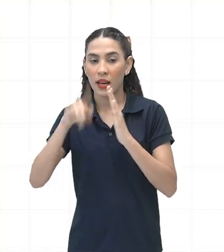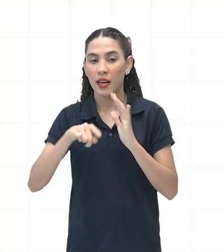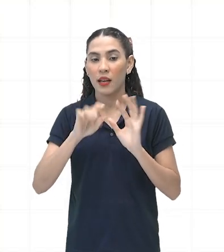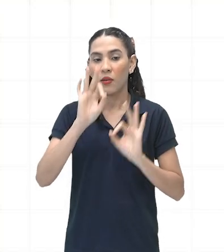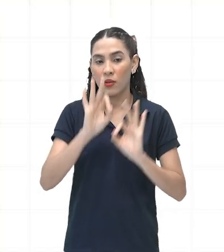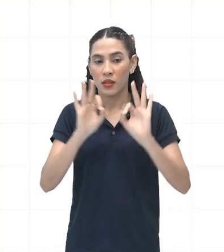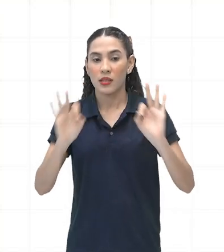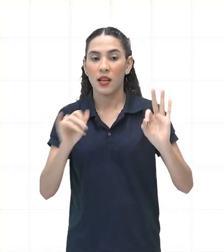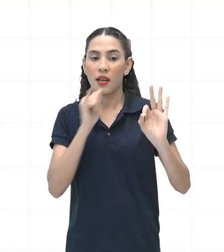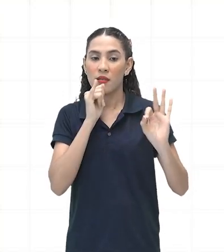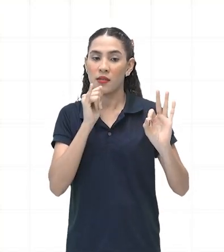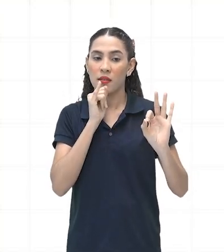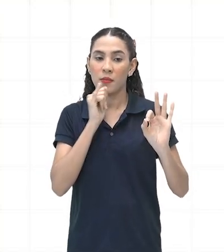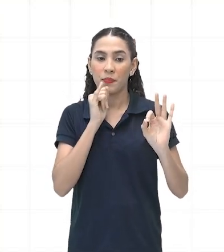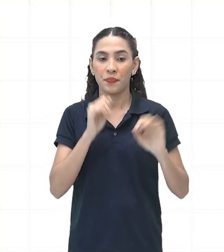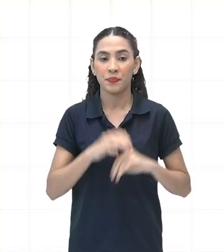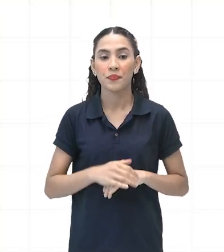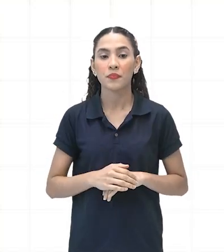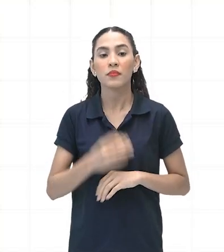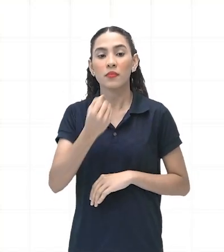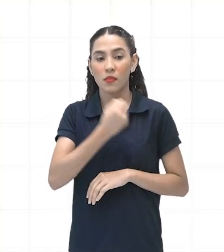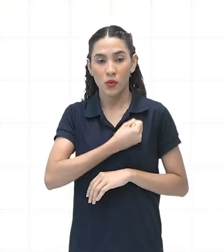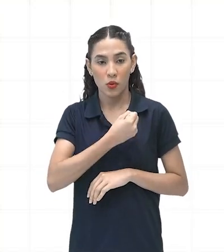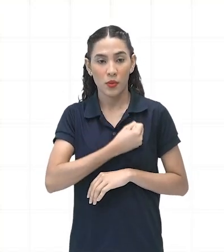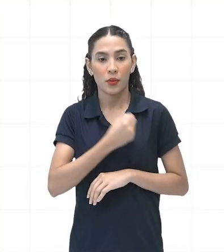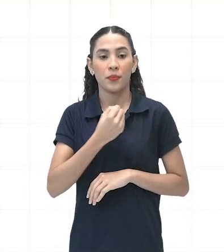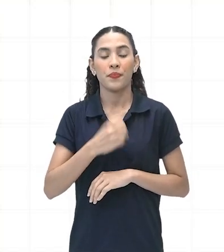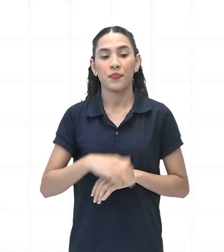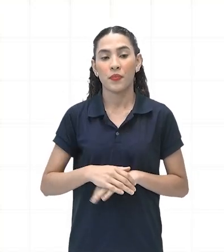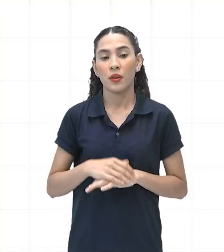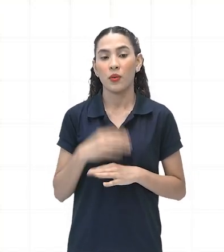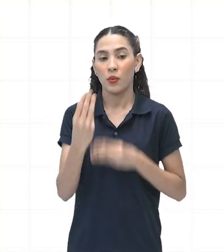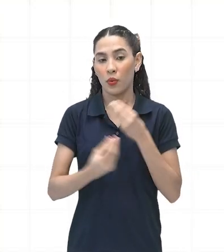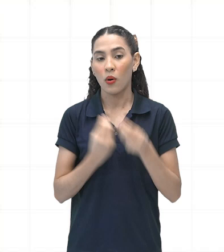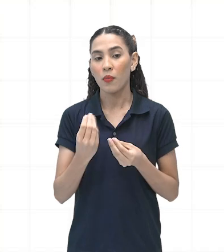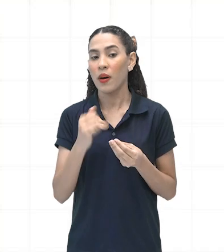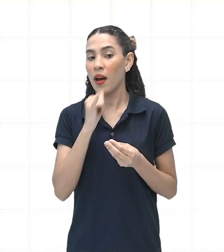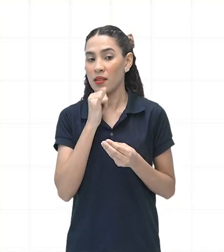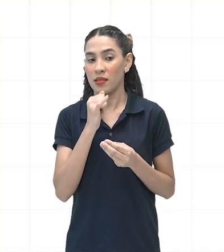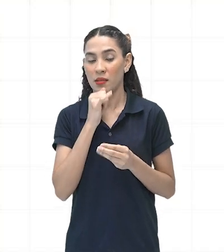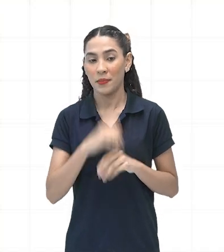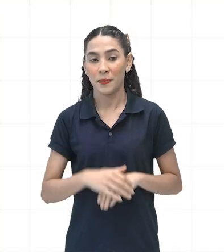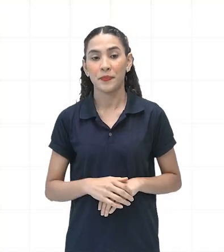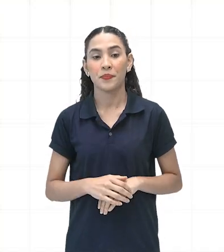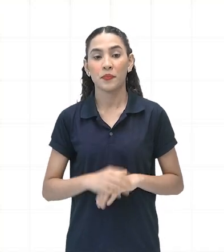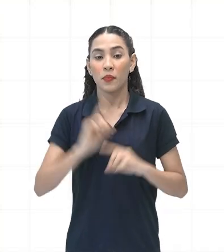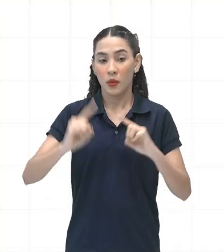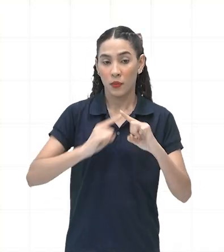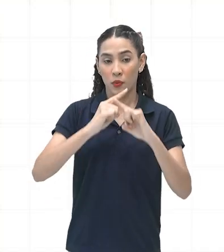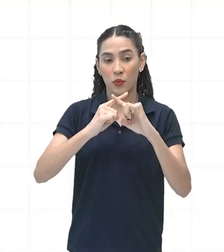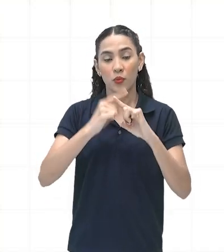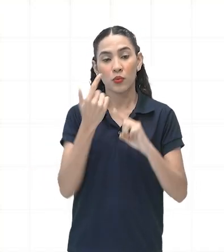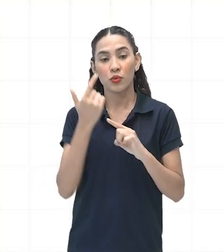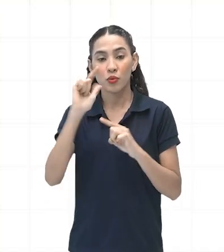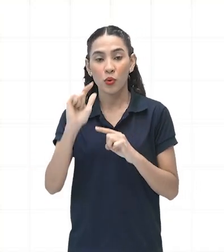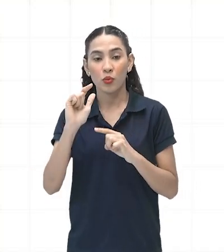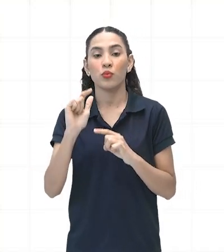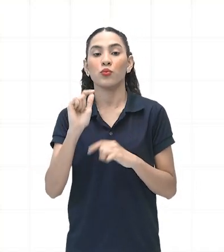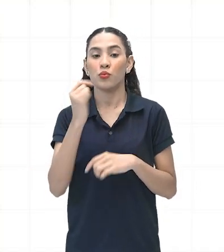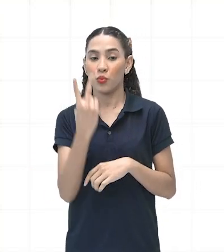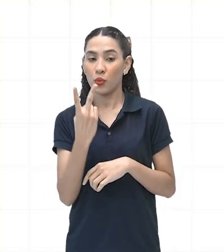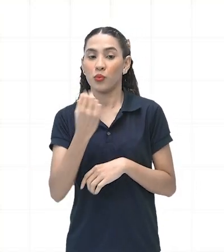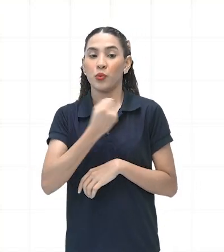escrever esse número, como sendo o produto de outros dois